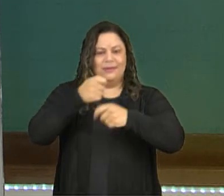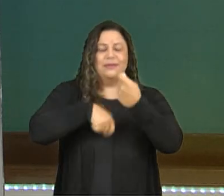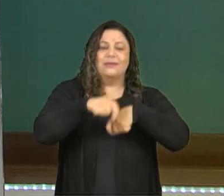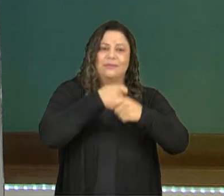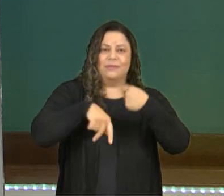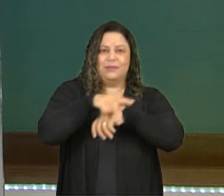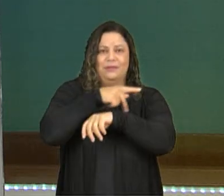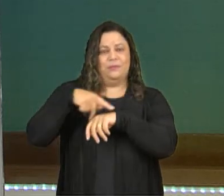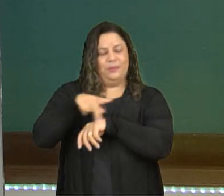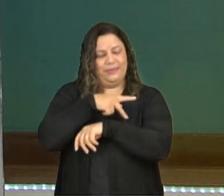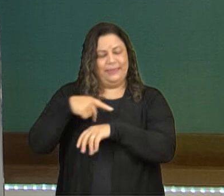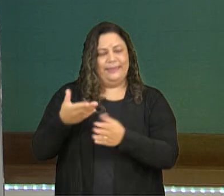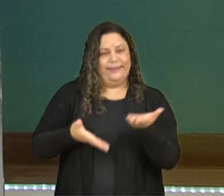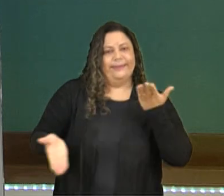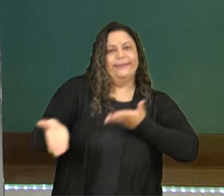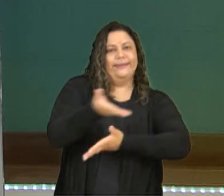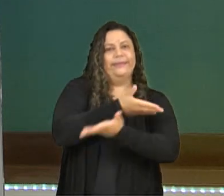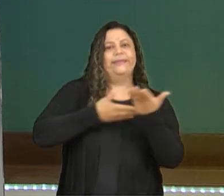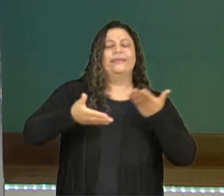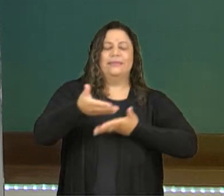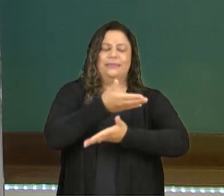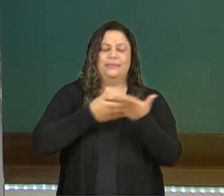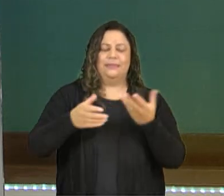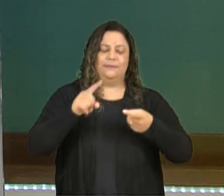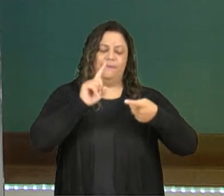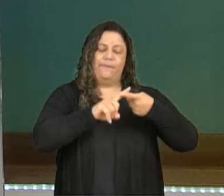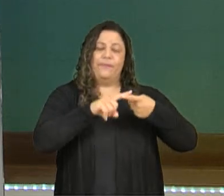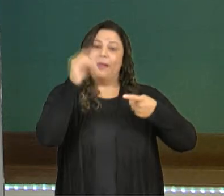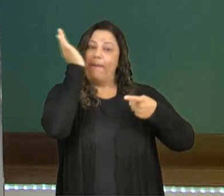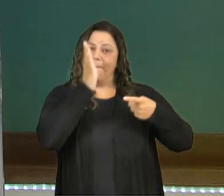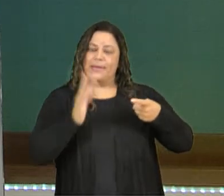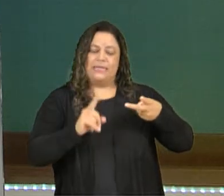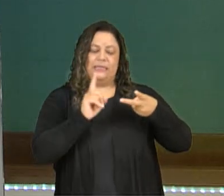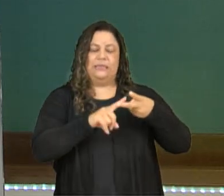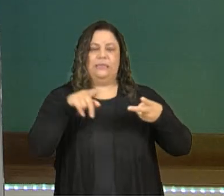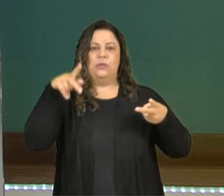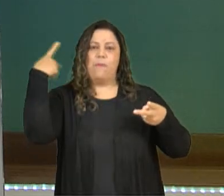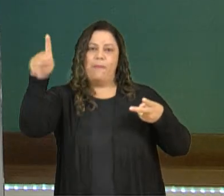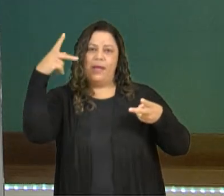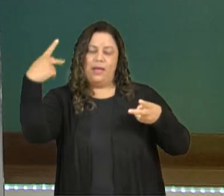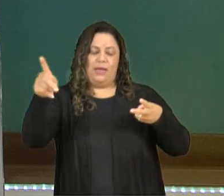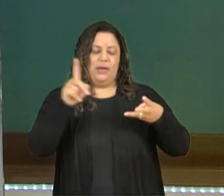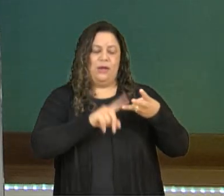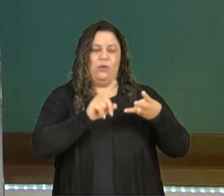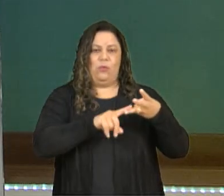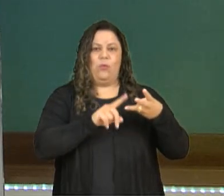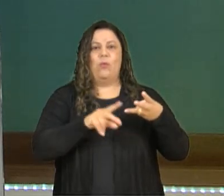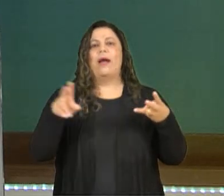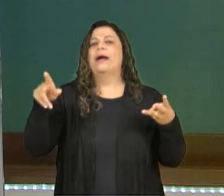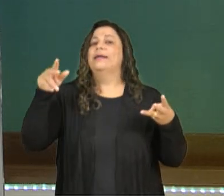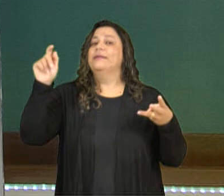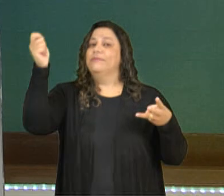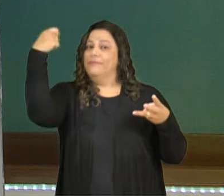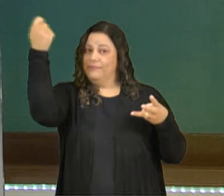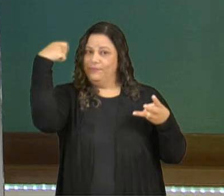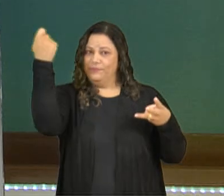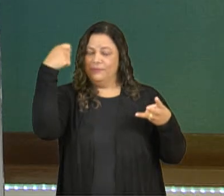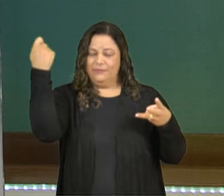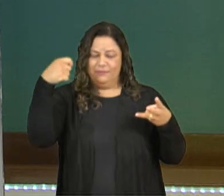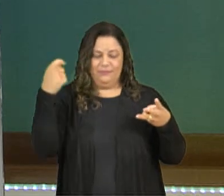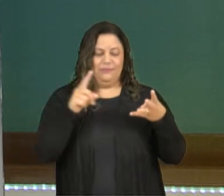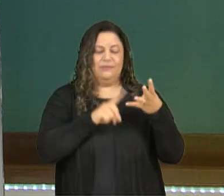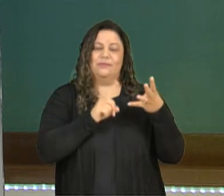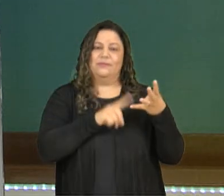caso, vamos usar a matriz do Mercosul, Brasil, Paraguai, Uruguai e Argentina como membros ativos e outros